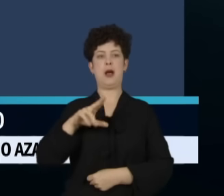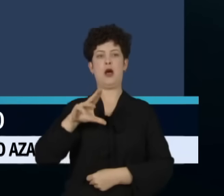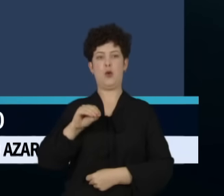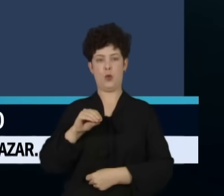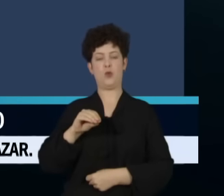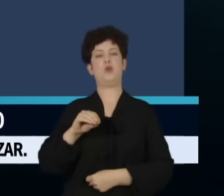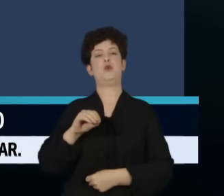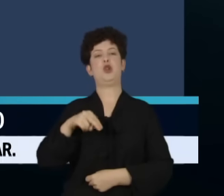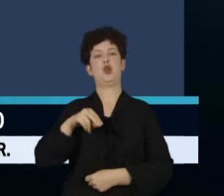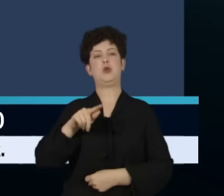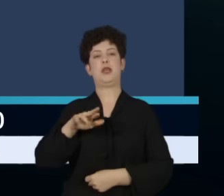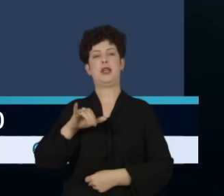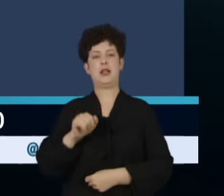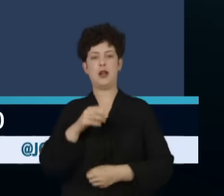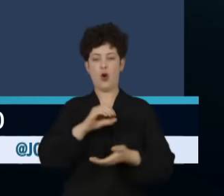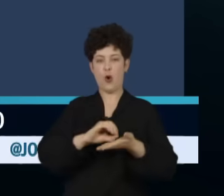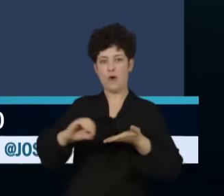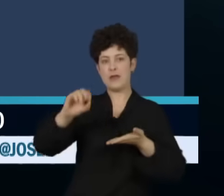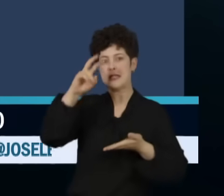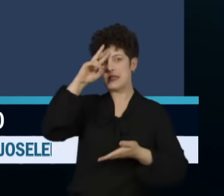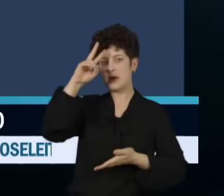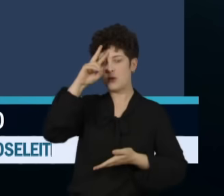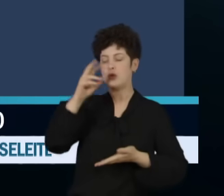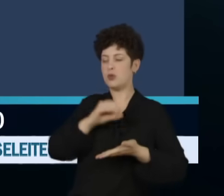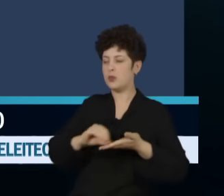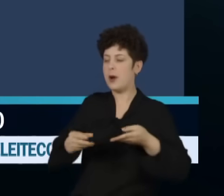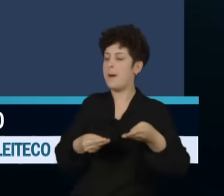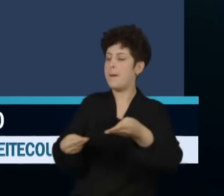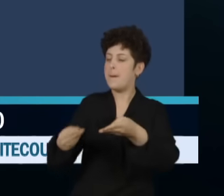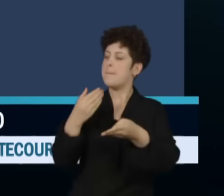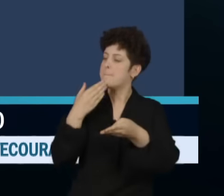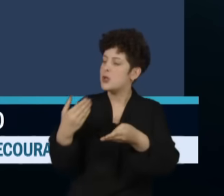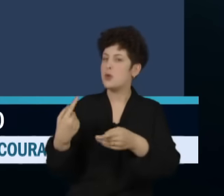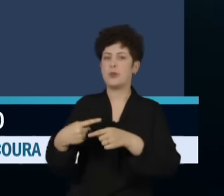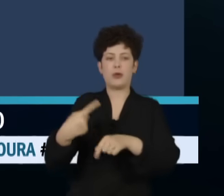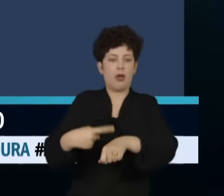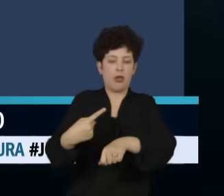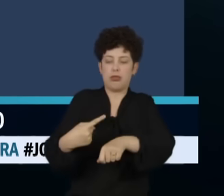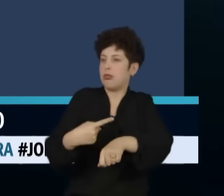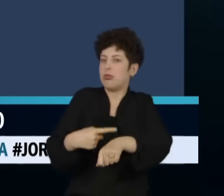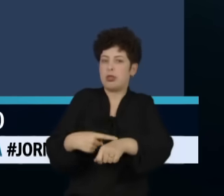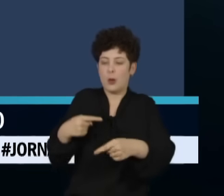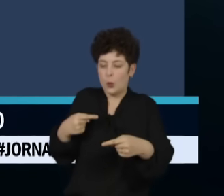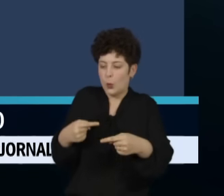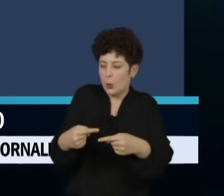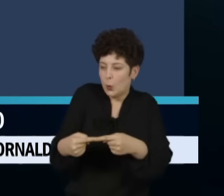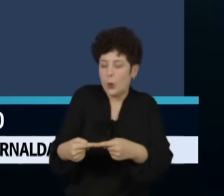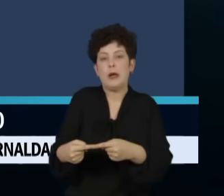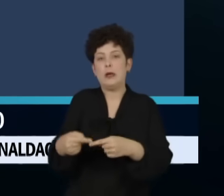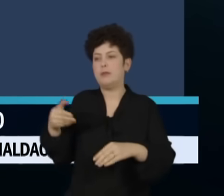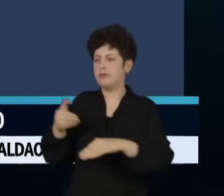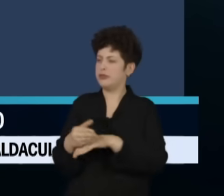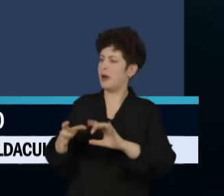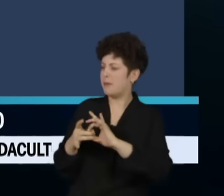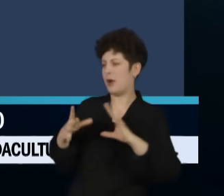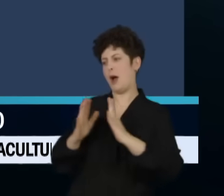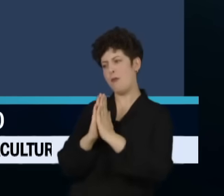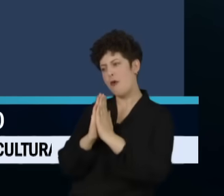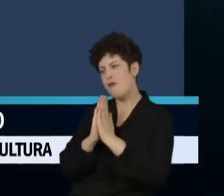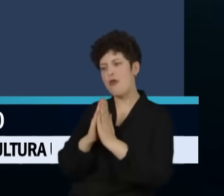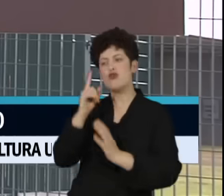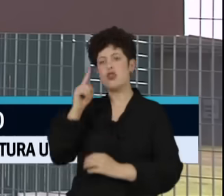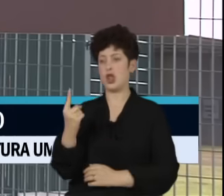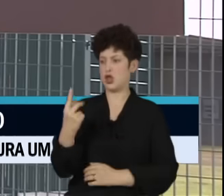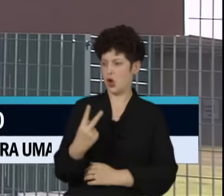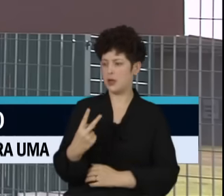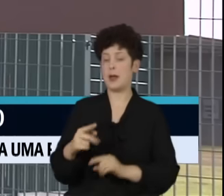ofício enviado ao TSE na segunda-feira, o ministro pediu que por conta do pouco tempo até as eleições, o acesso fosse liberado até o próximo dia